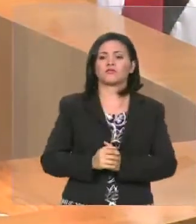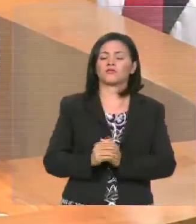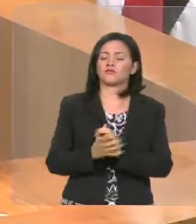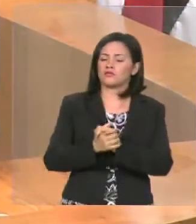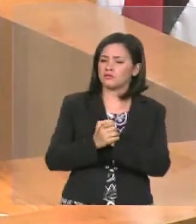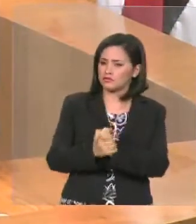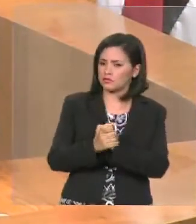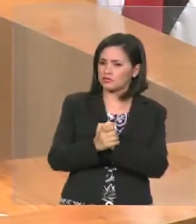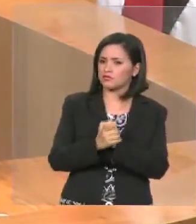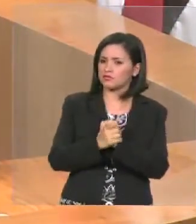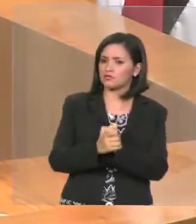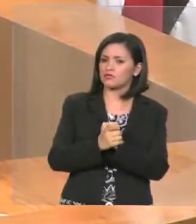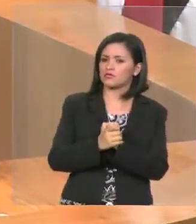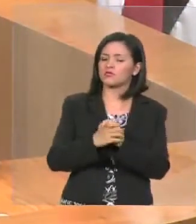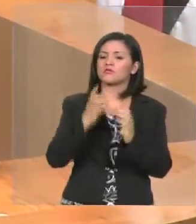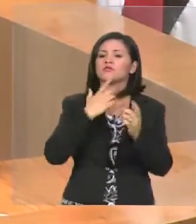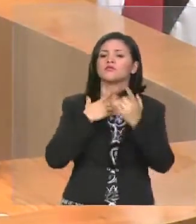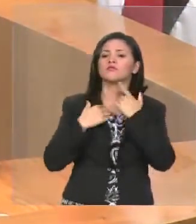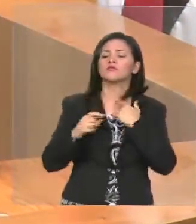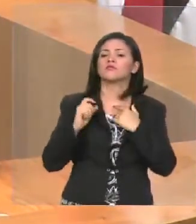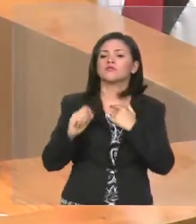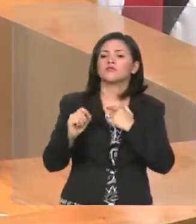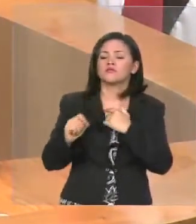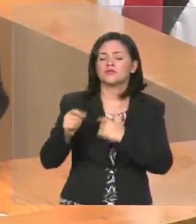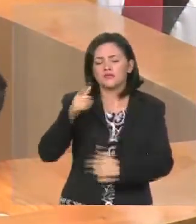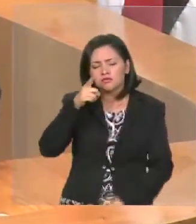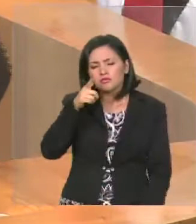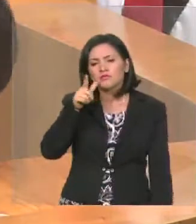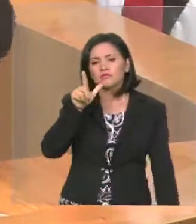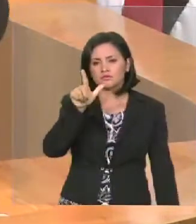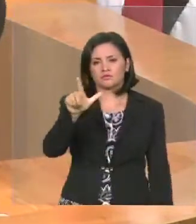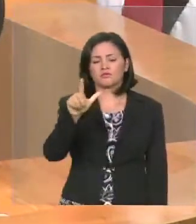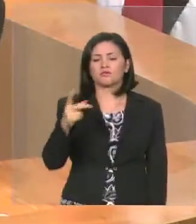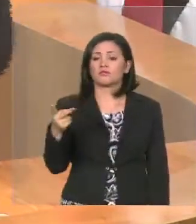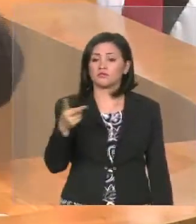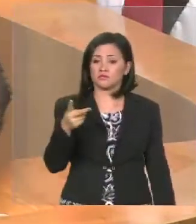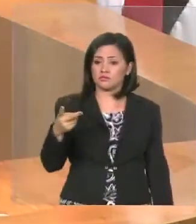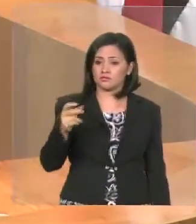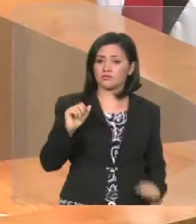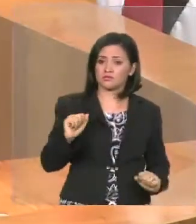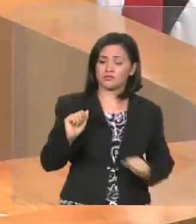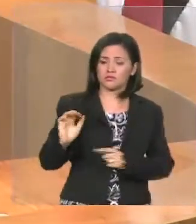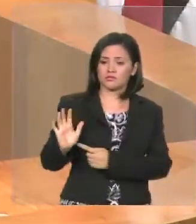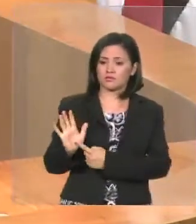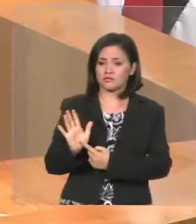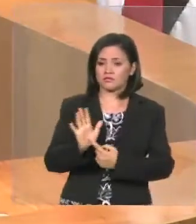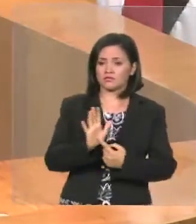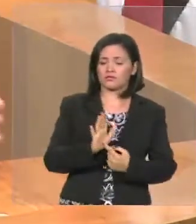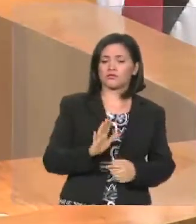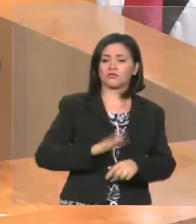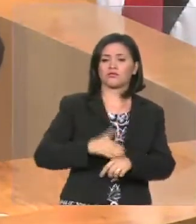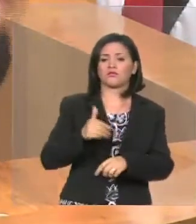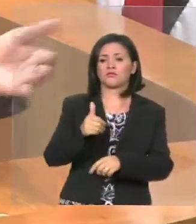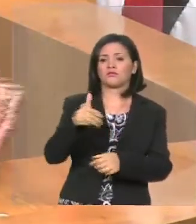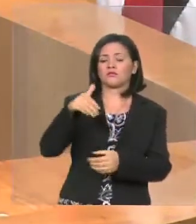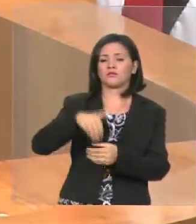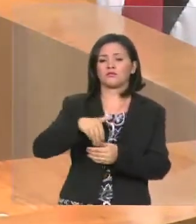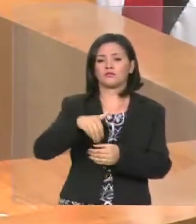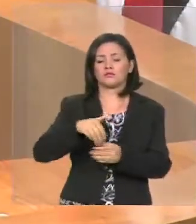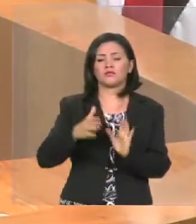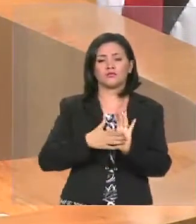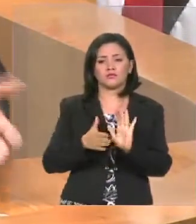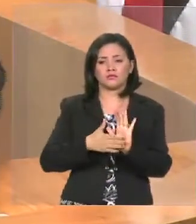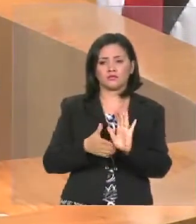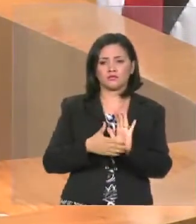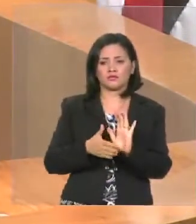parabenizá-los e desejar sucesso, que os dois possam apresentar as melhores propostas para São